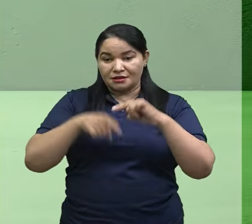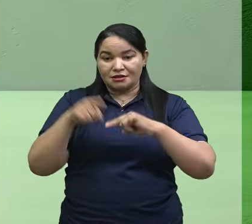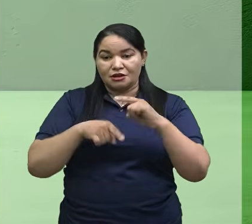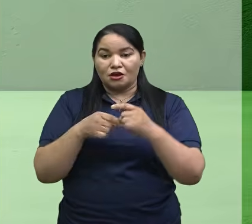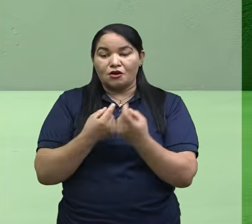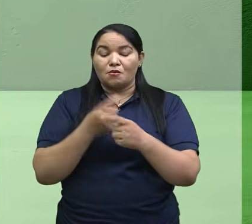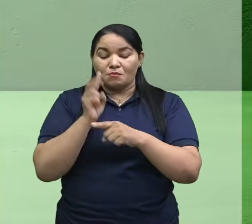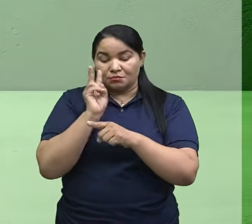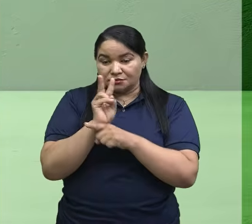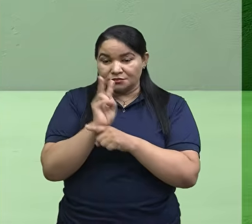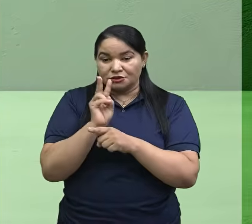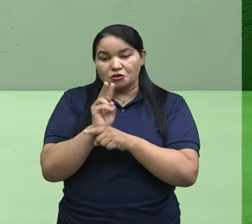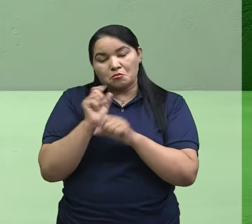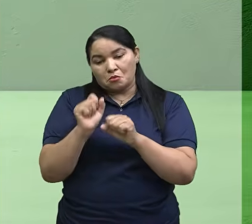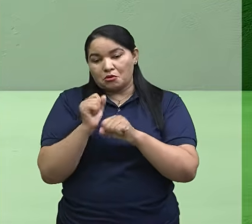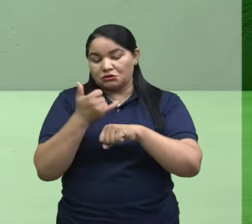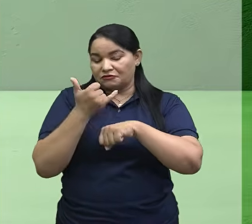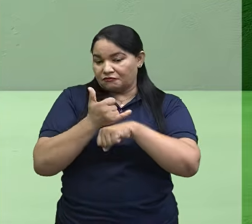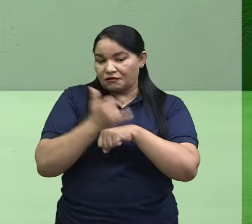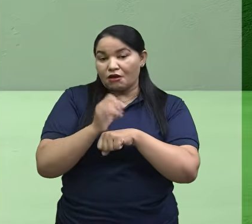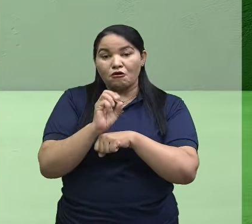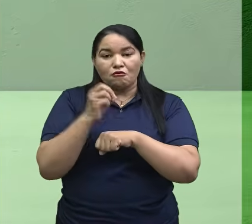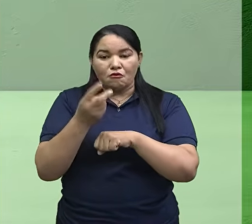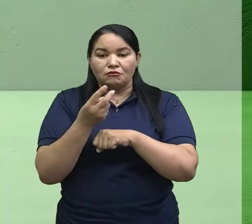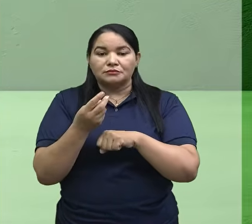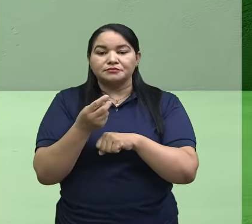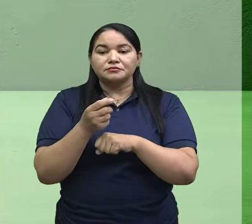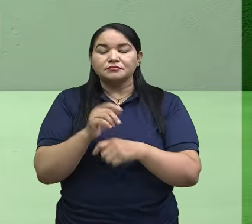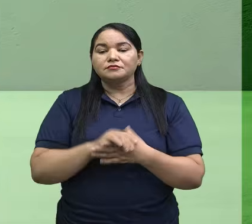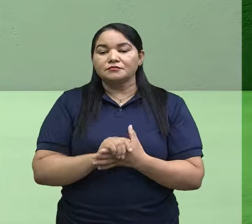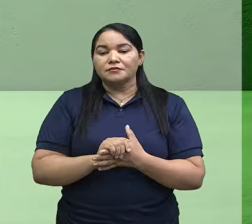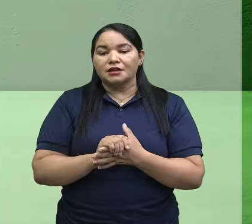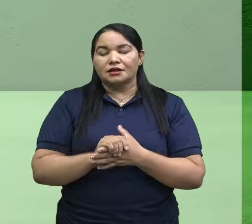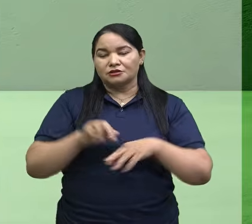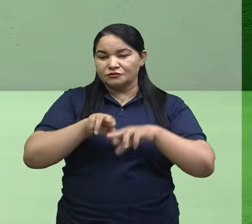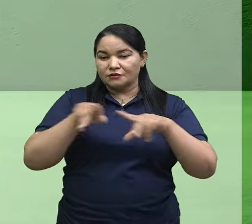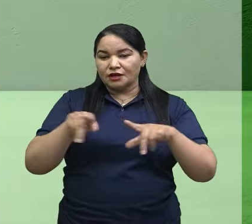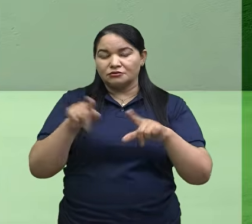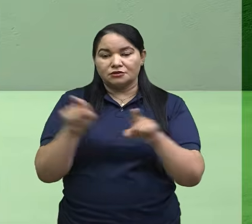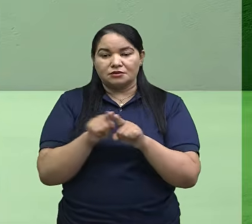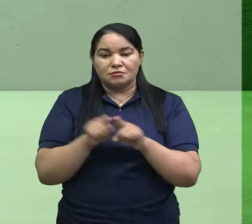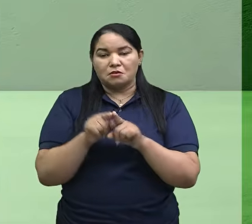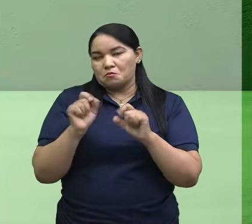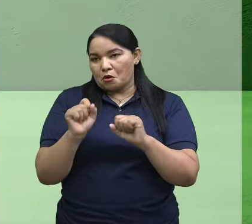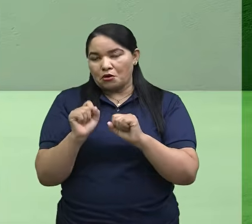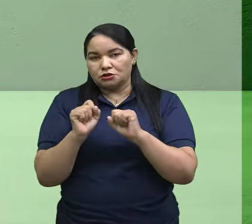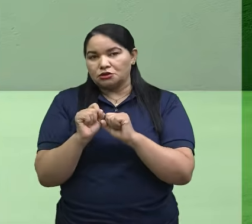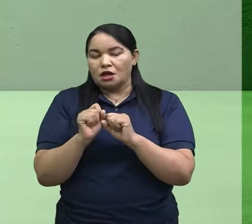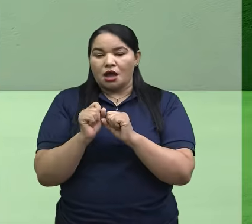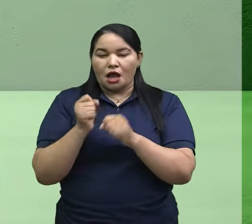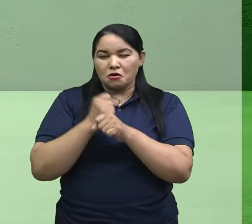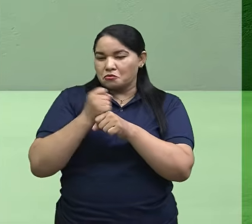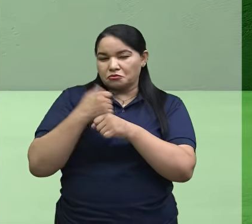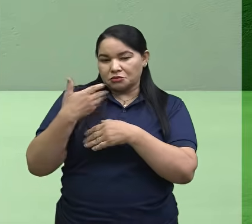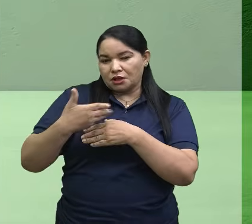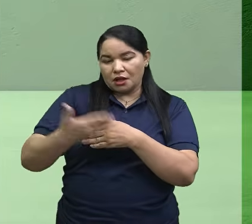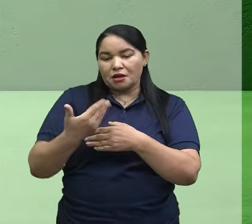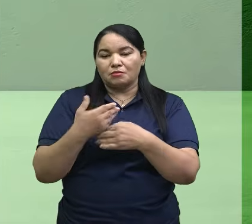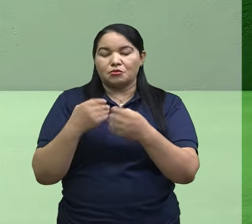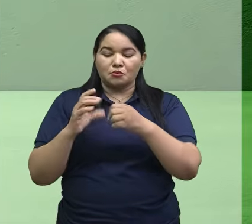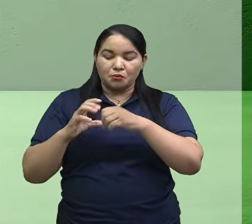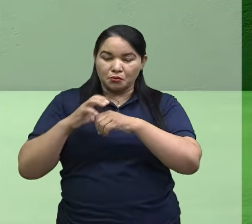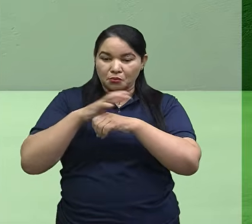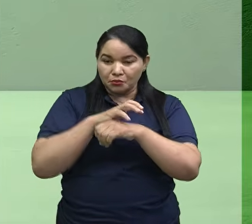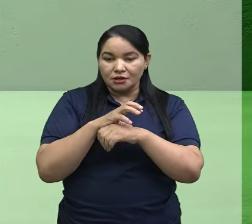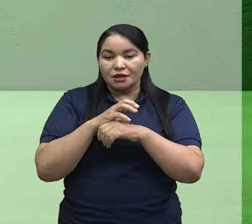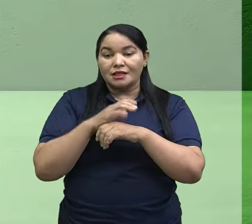de ferro ou de aço, né, que também são metais que costumam sofrer com a corrosão. Dependendo do metal